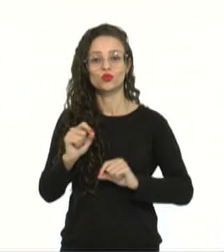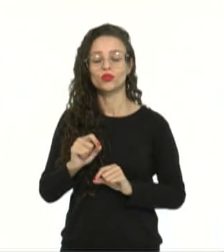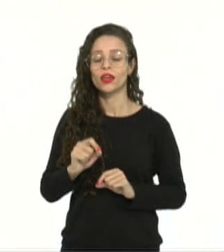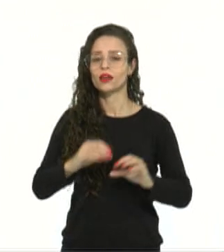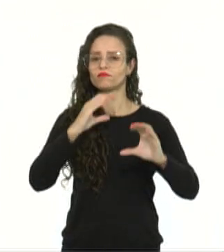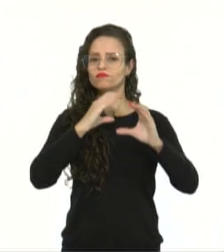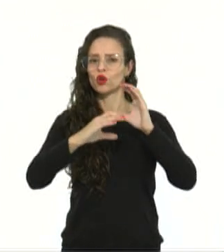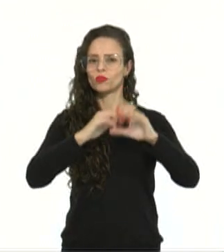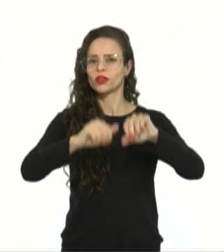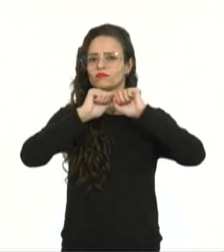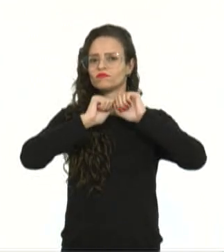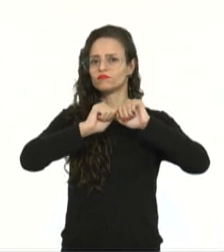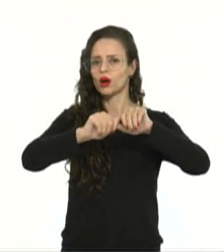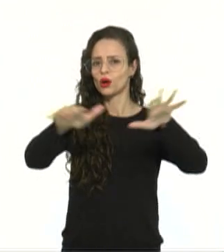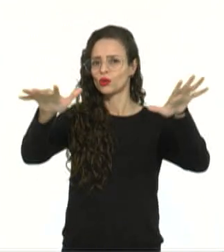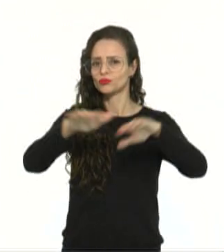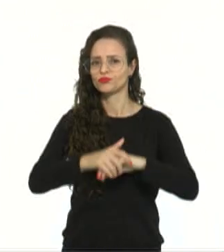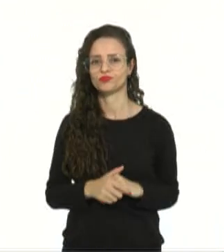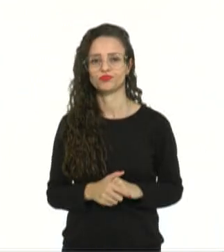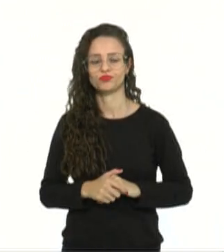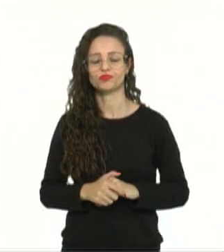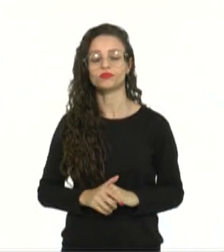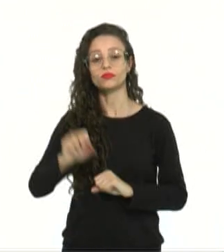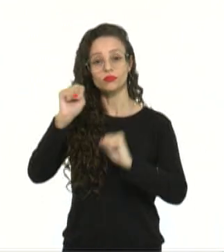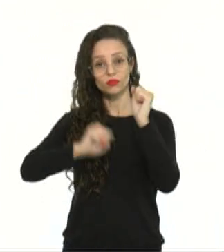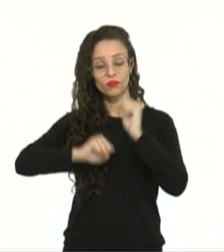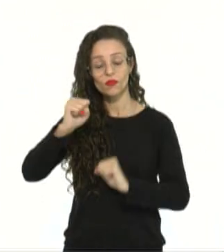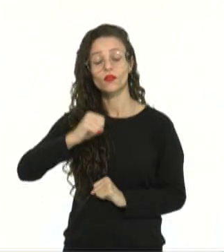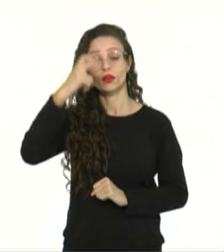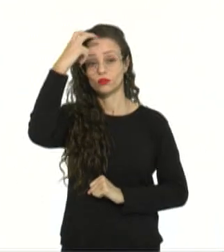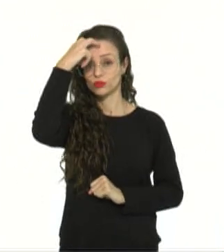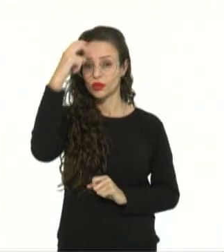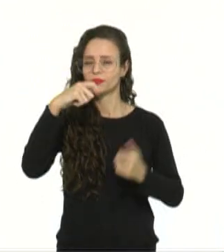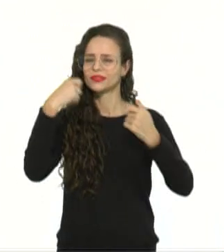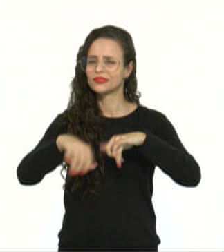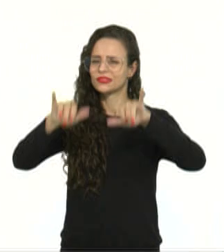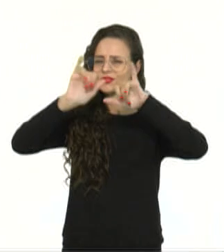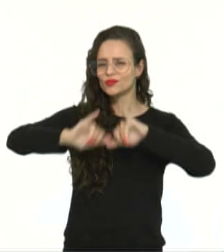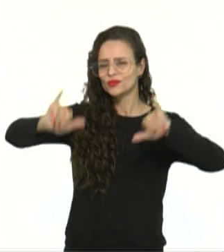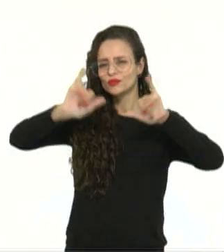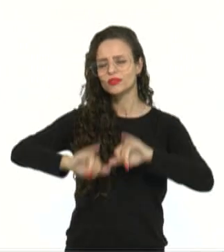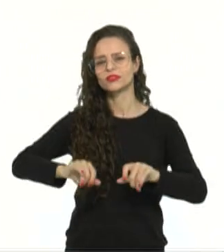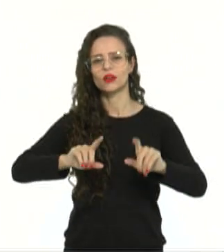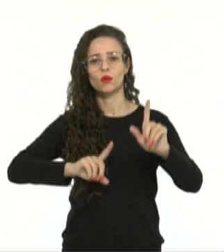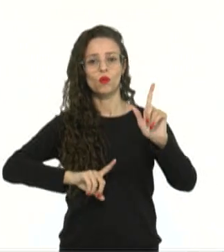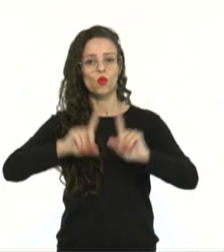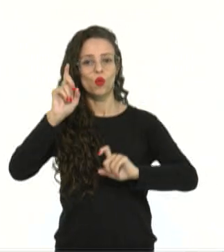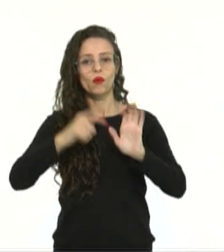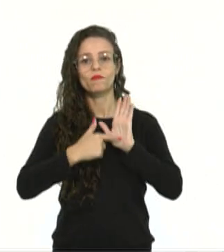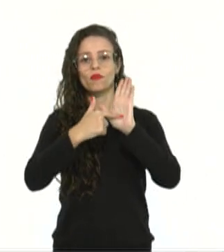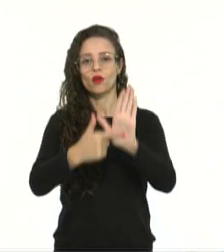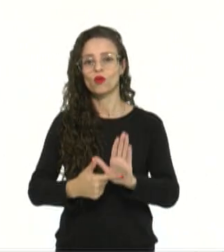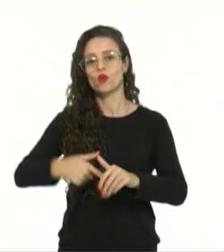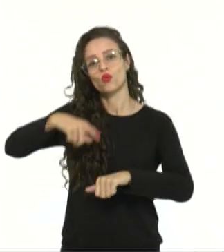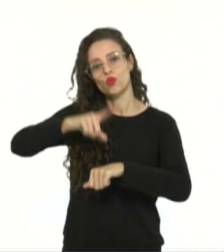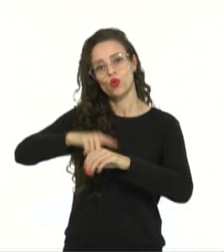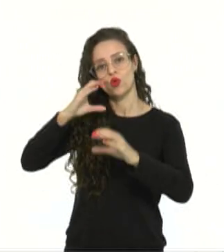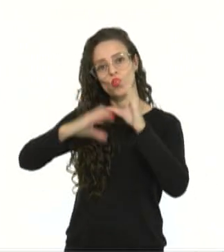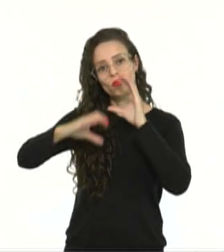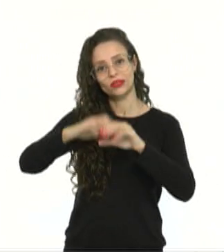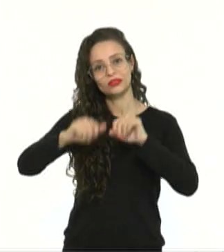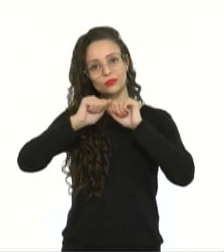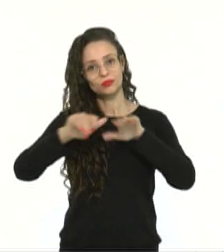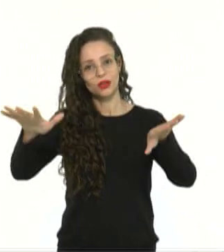de comunicação de massa. A indústria cultural tem seu canal de divulgação e expressão nos chamados meios de comunicação de